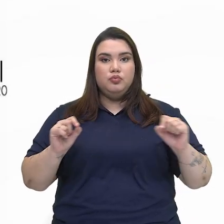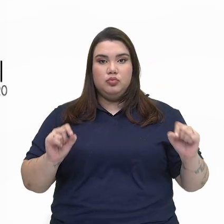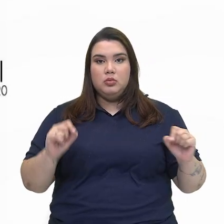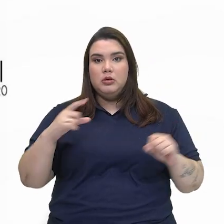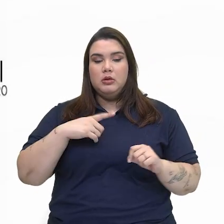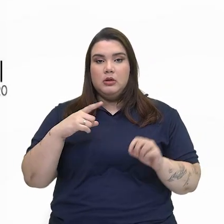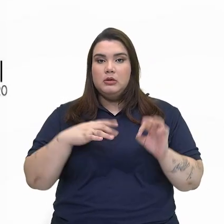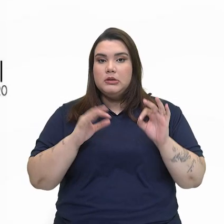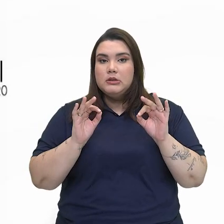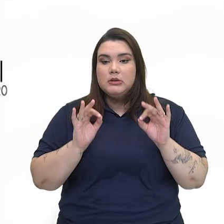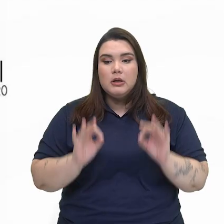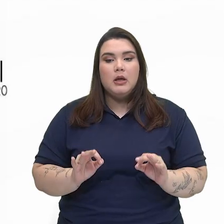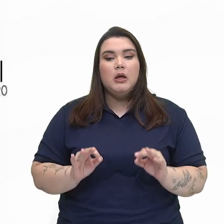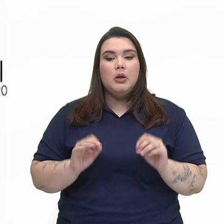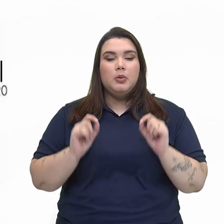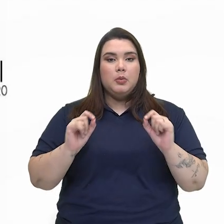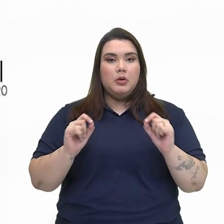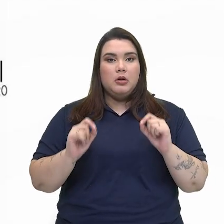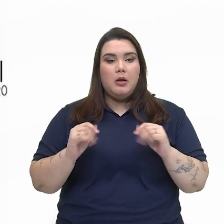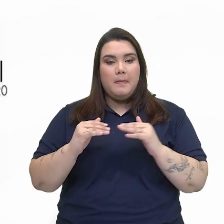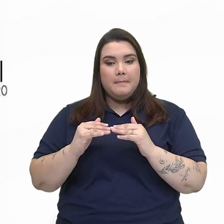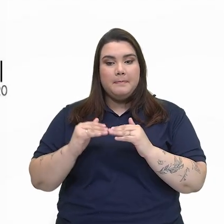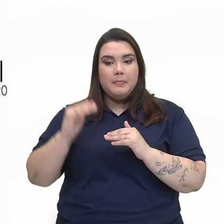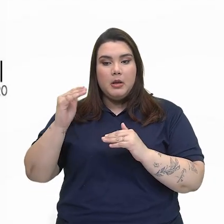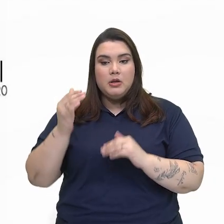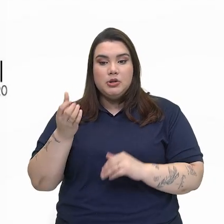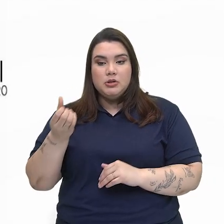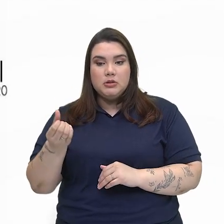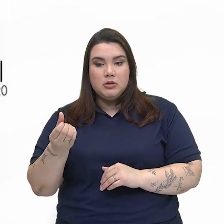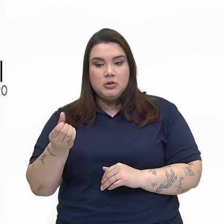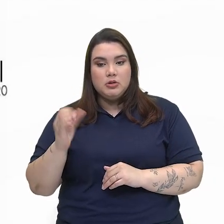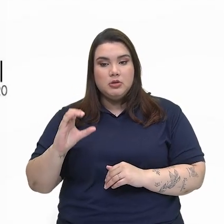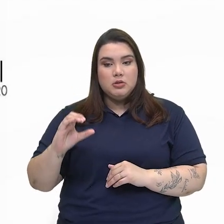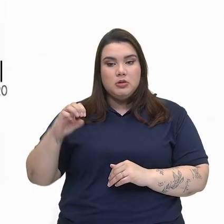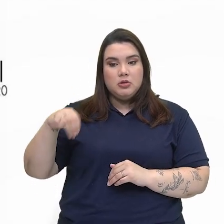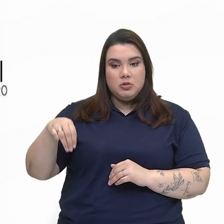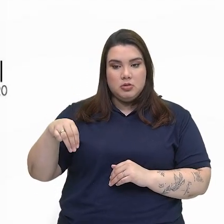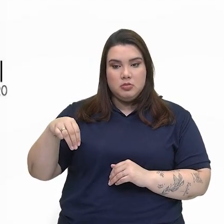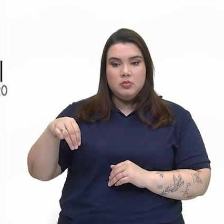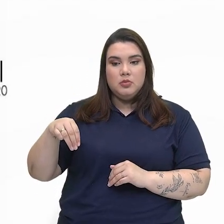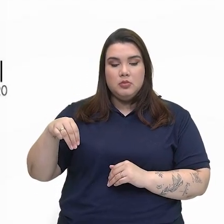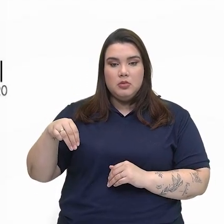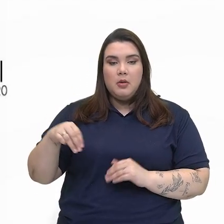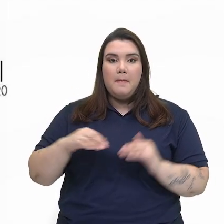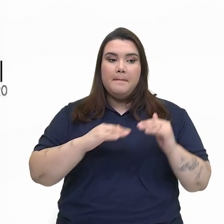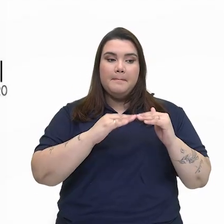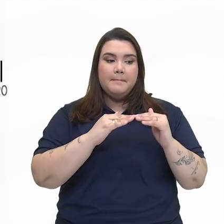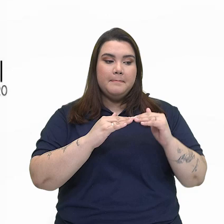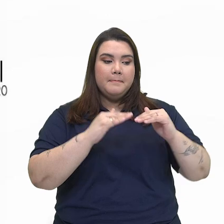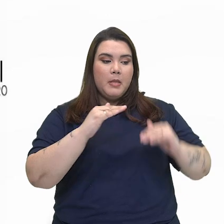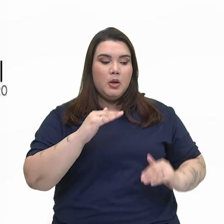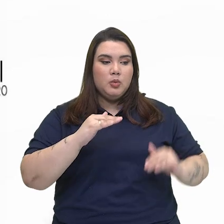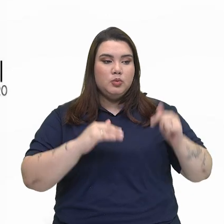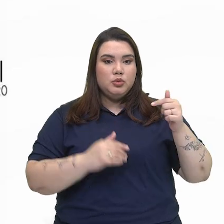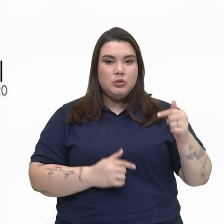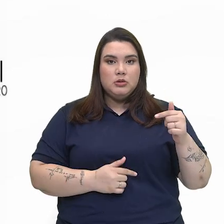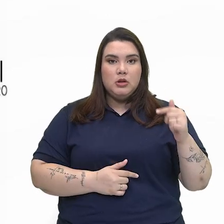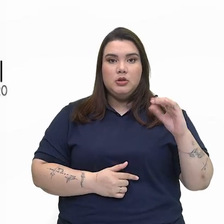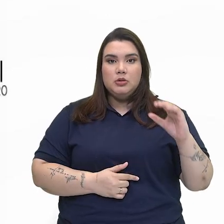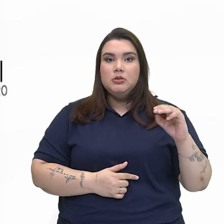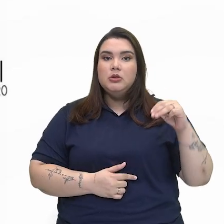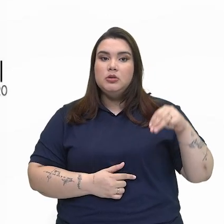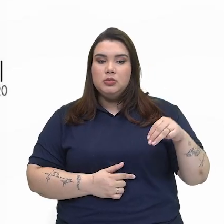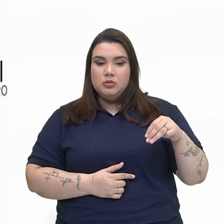tenho certeza que ele tem mais de 6 centímetros e menos de 7